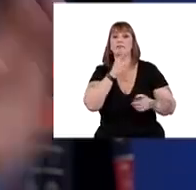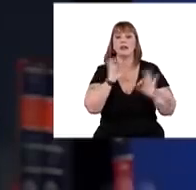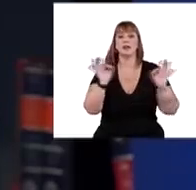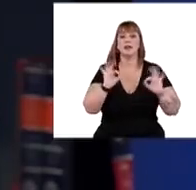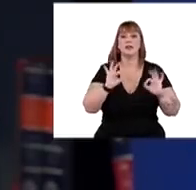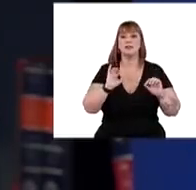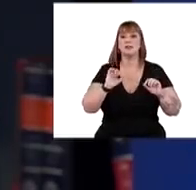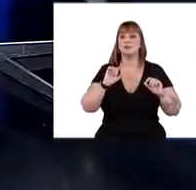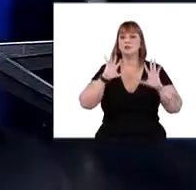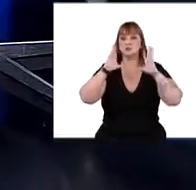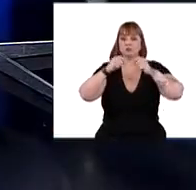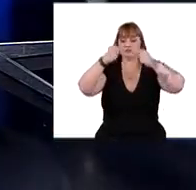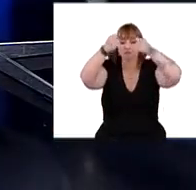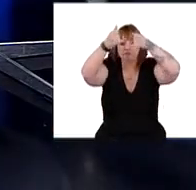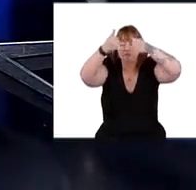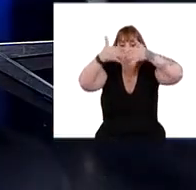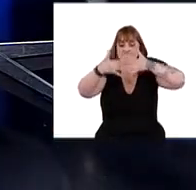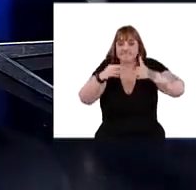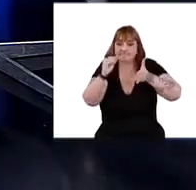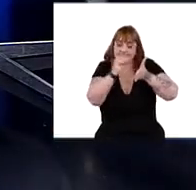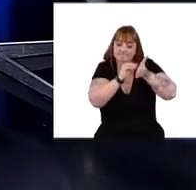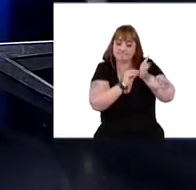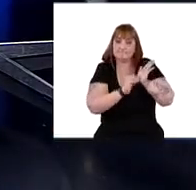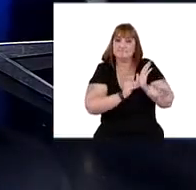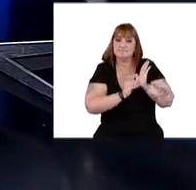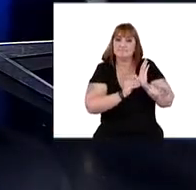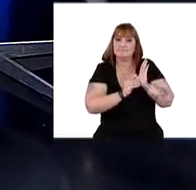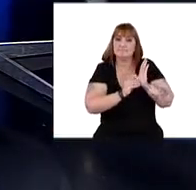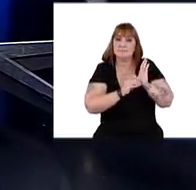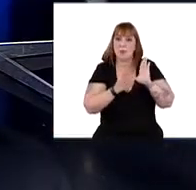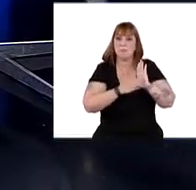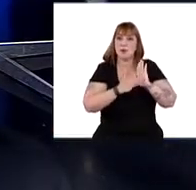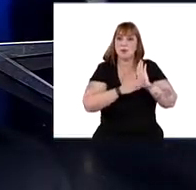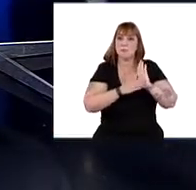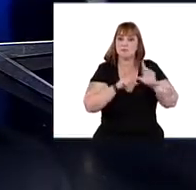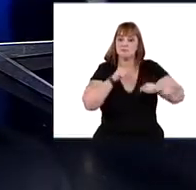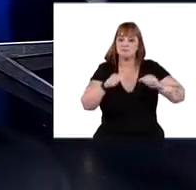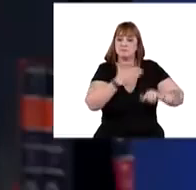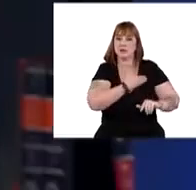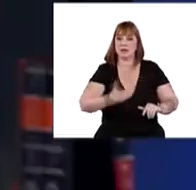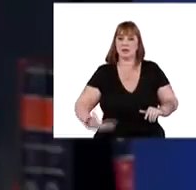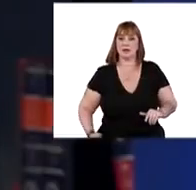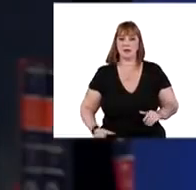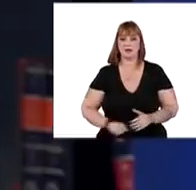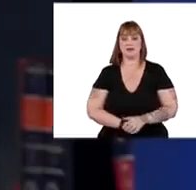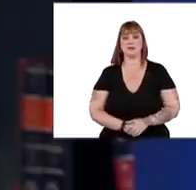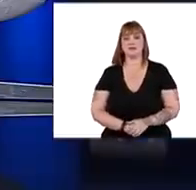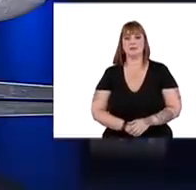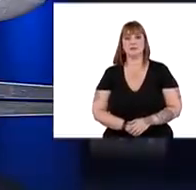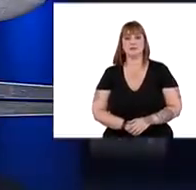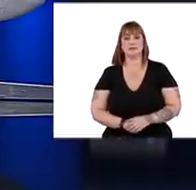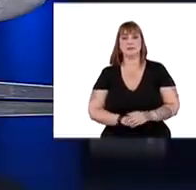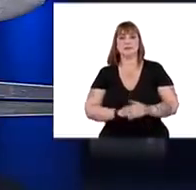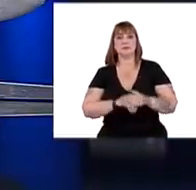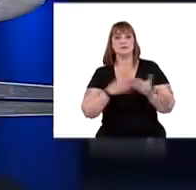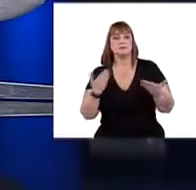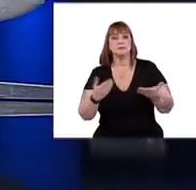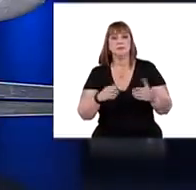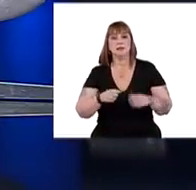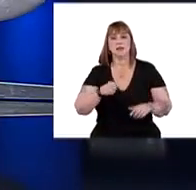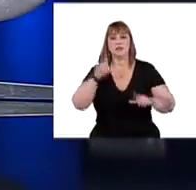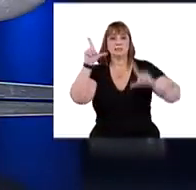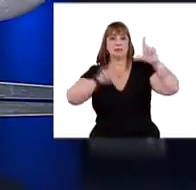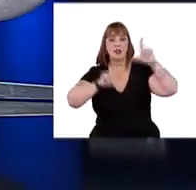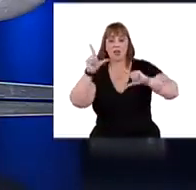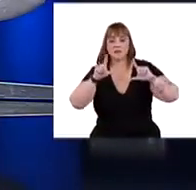está detalhado no nosso plano de governo. Portanto, imprensa nacional, redes de